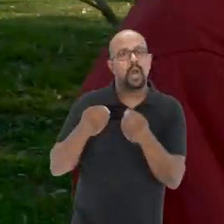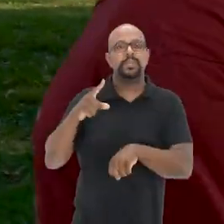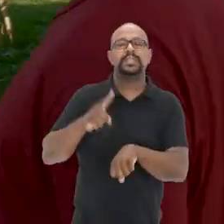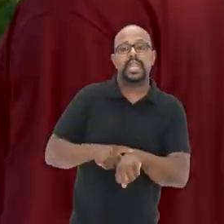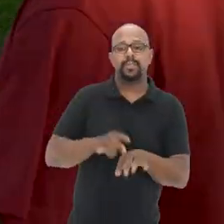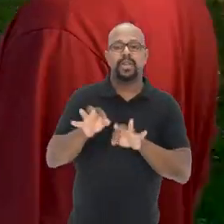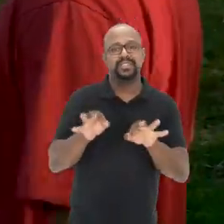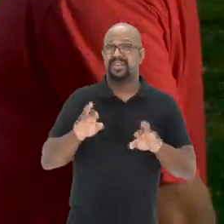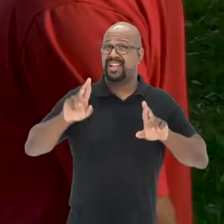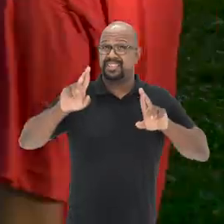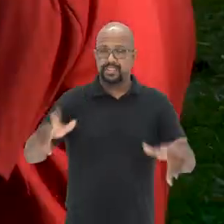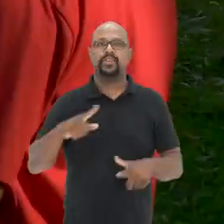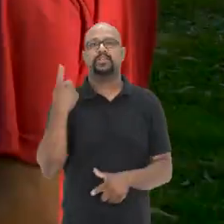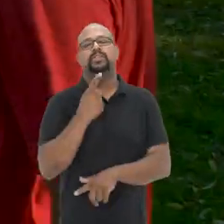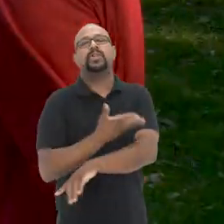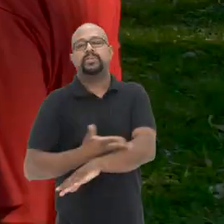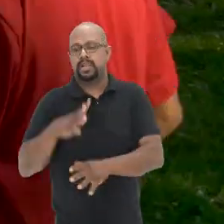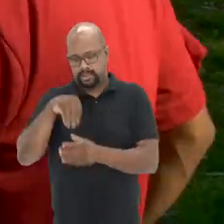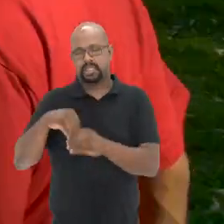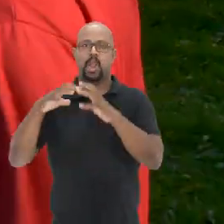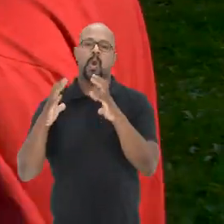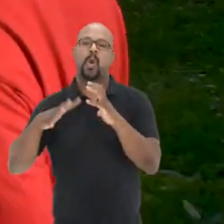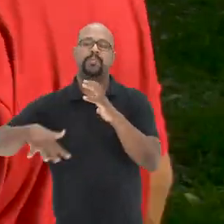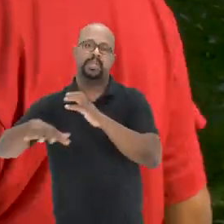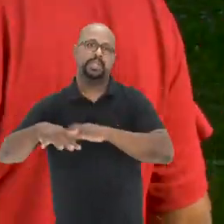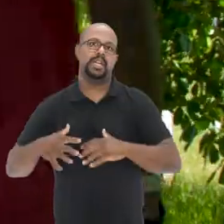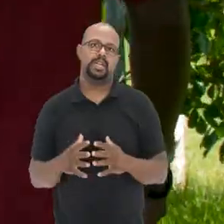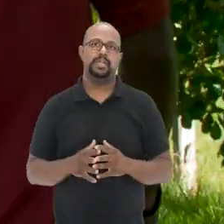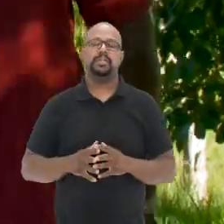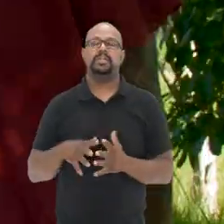de organização, que é totalmente diferente do que a gente está acostumado a ter na comunidade, sabe?